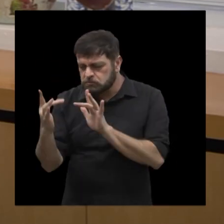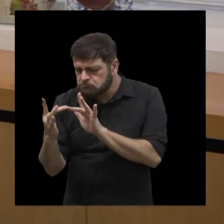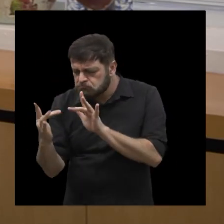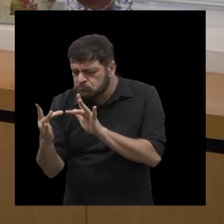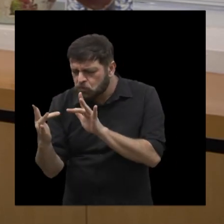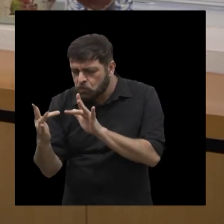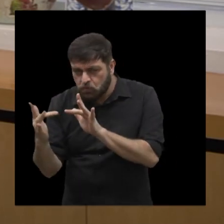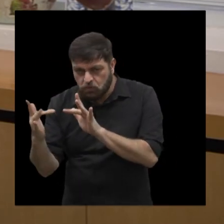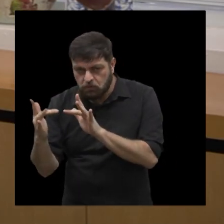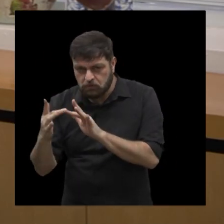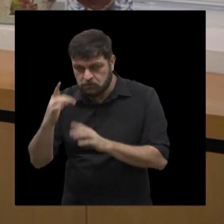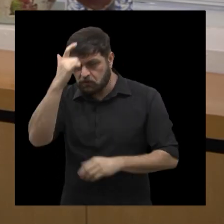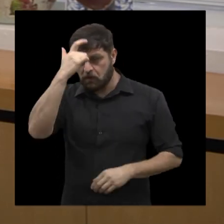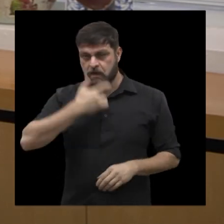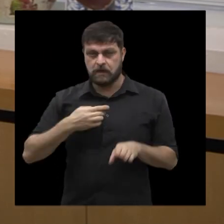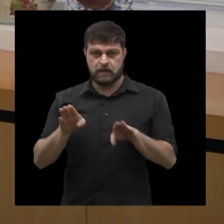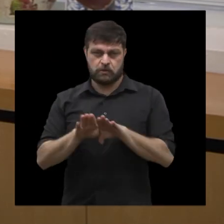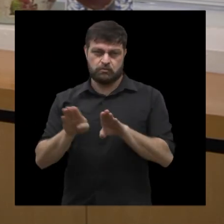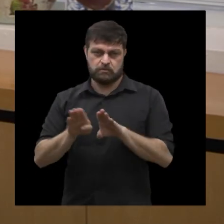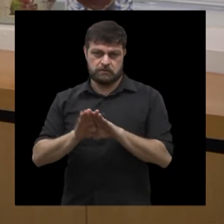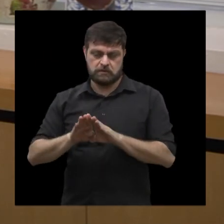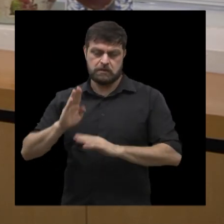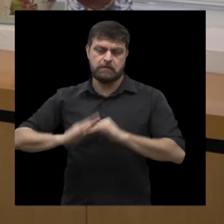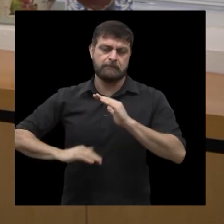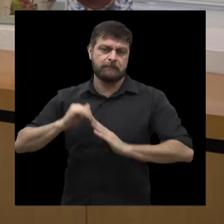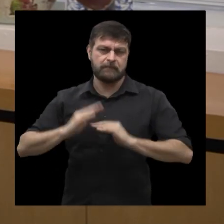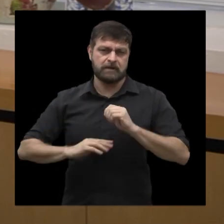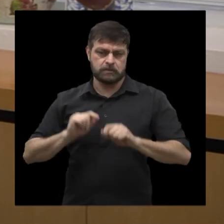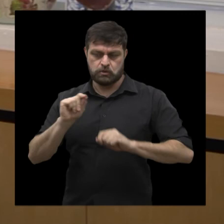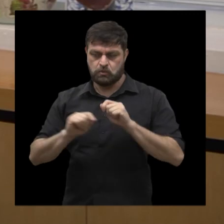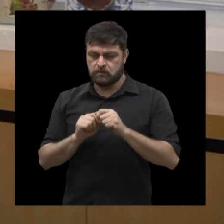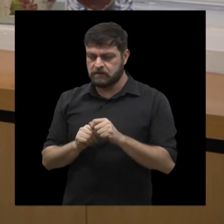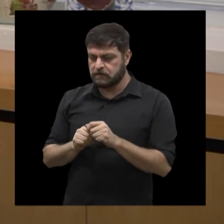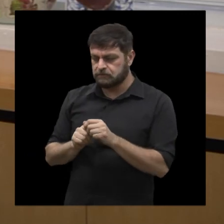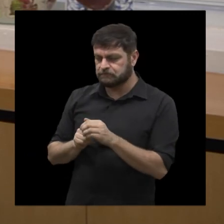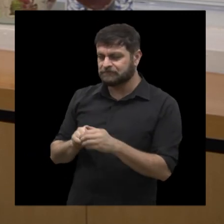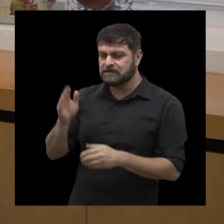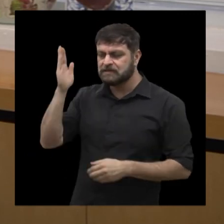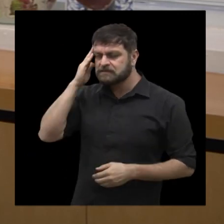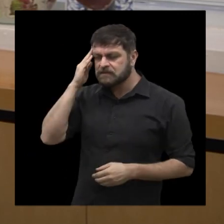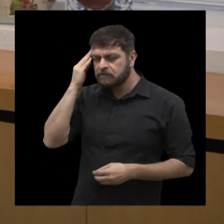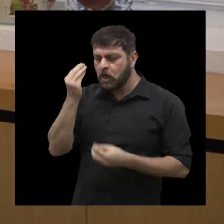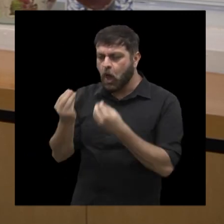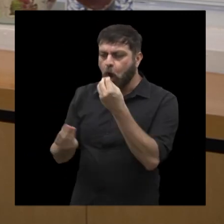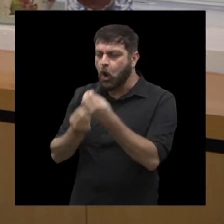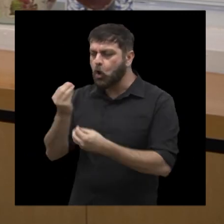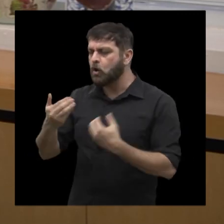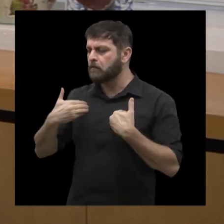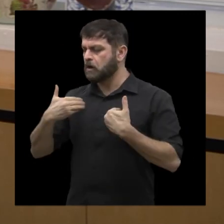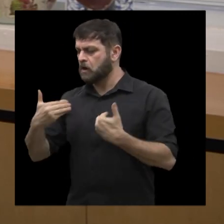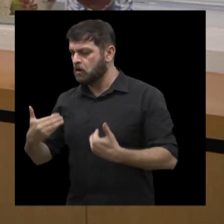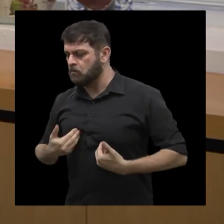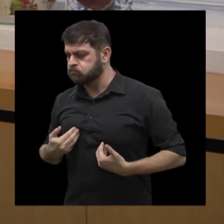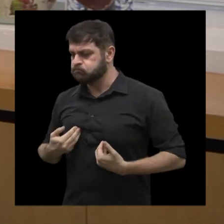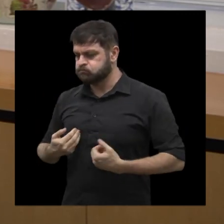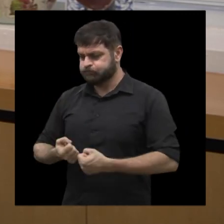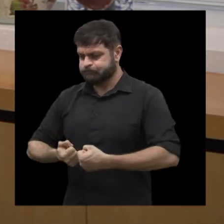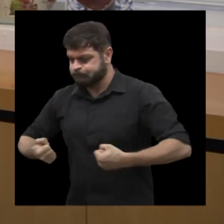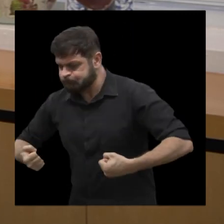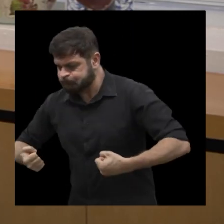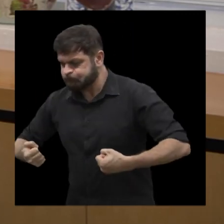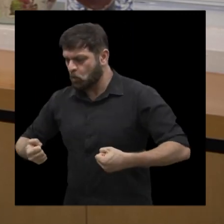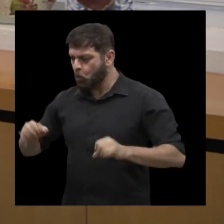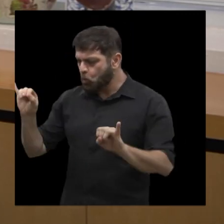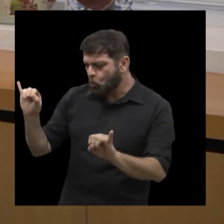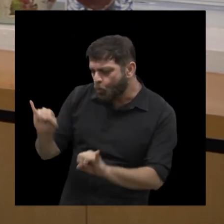eles. Além disso, eu realizo também a biopedância, qual que a gente consegue identificar quanto que o paciente está de massa